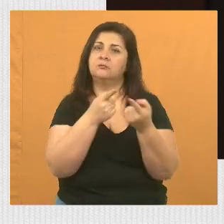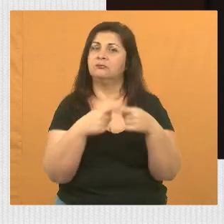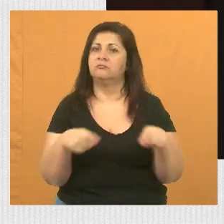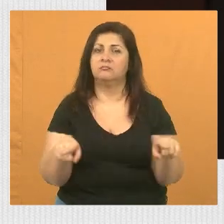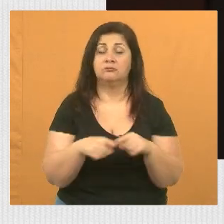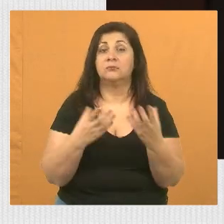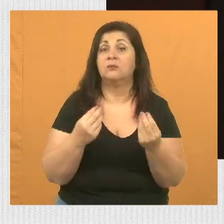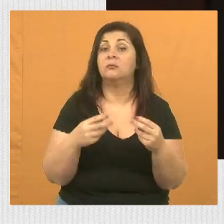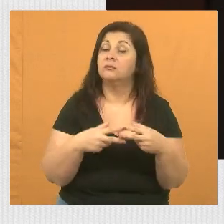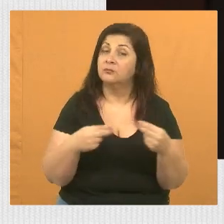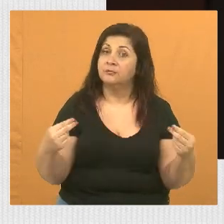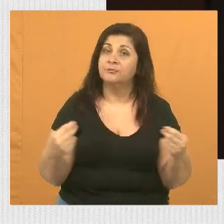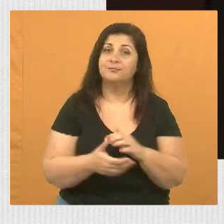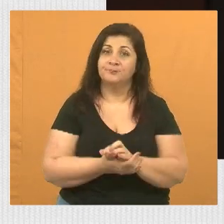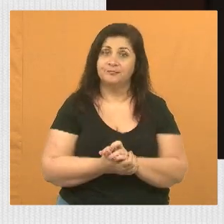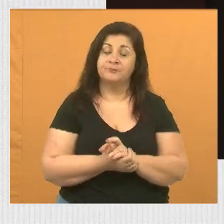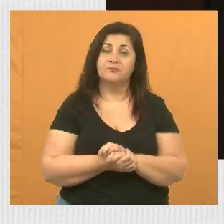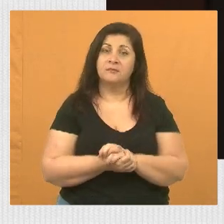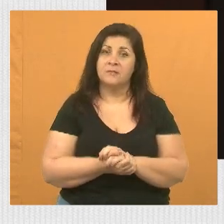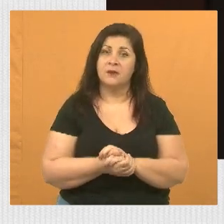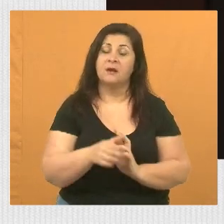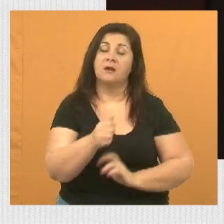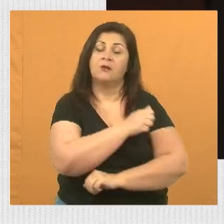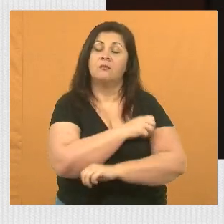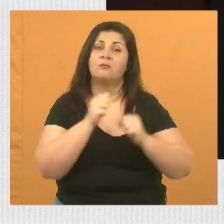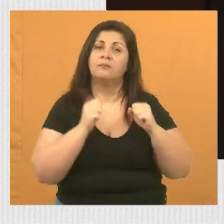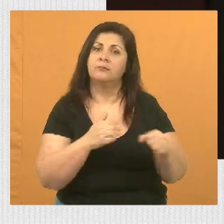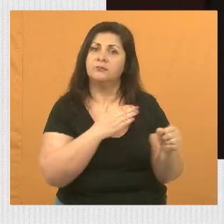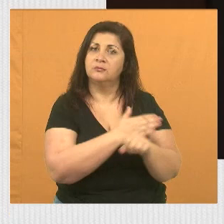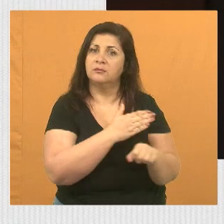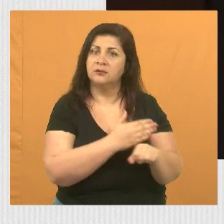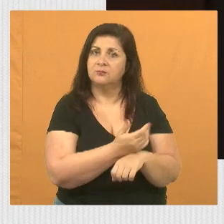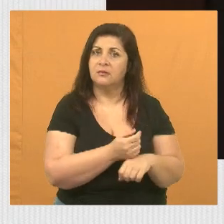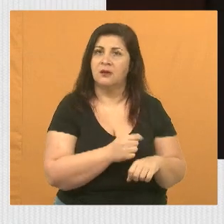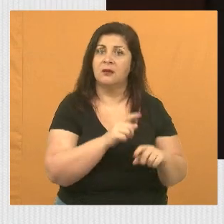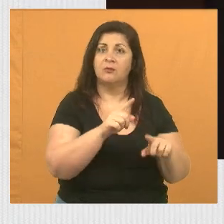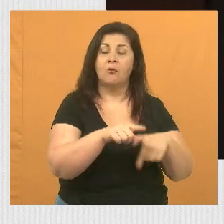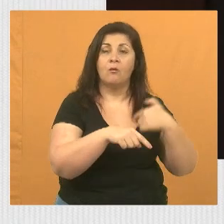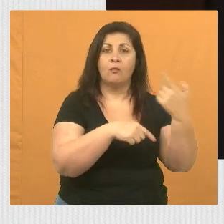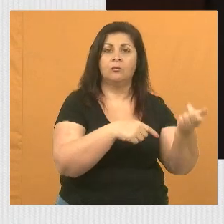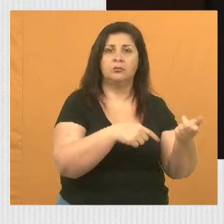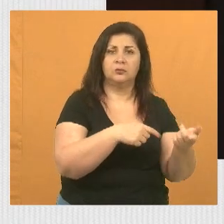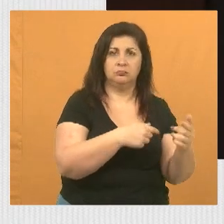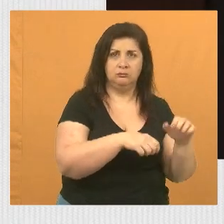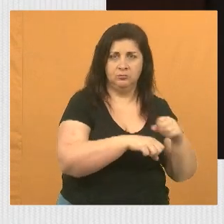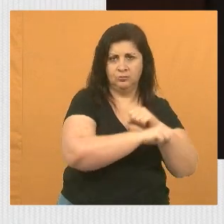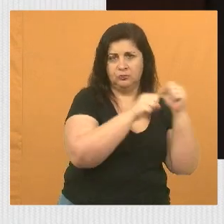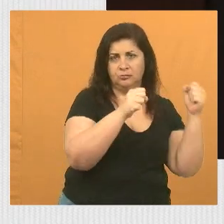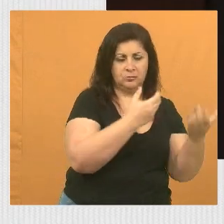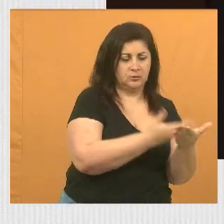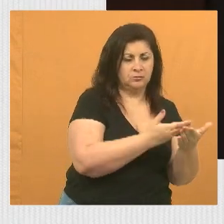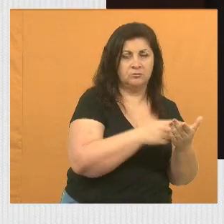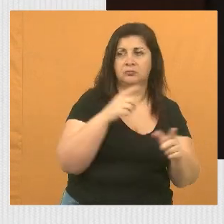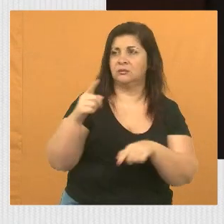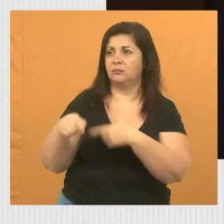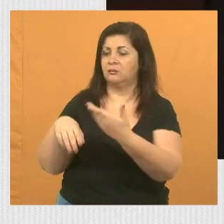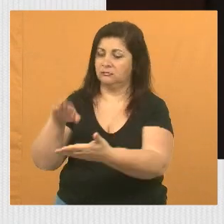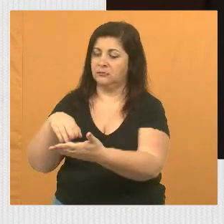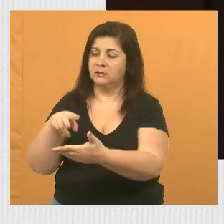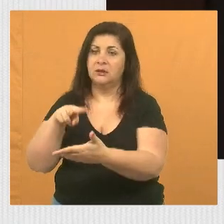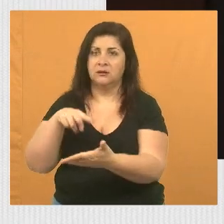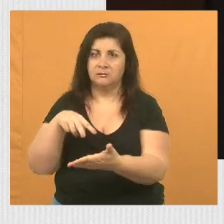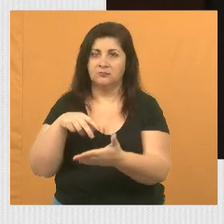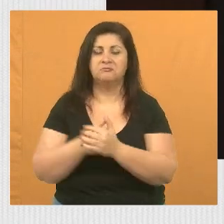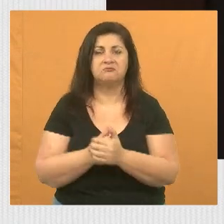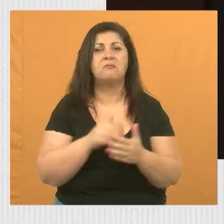várias atividades e que eles podem desenvolver um período contrário do que eles estudam. Gostaria só de parabenizar a professora